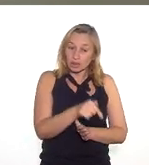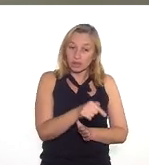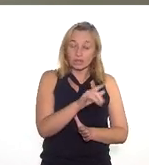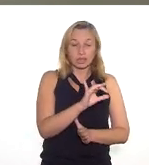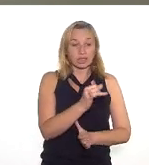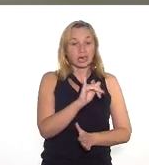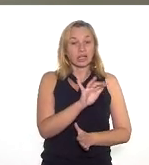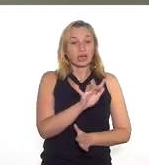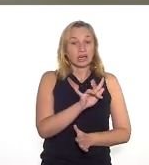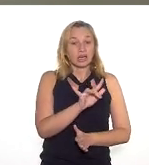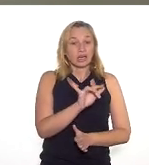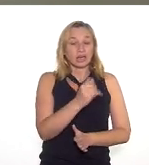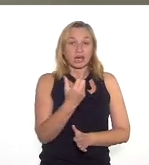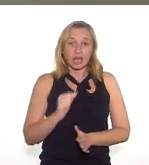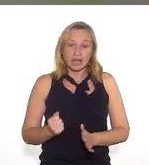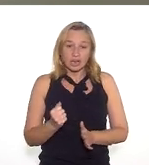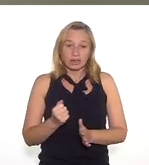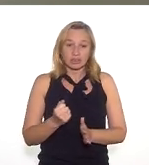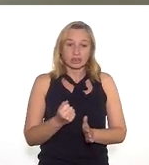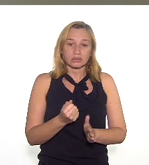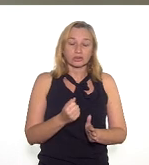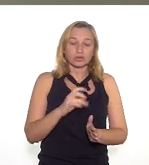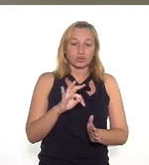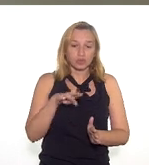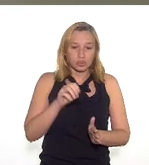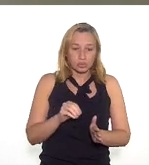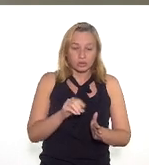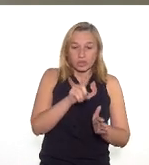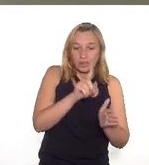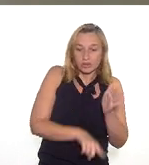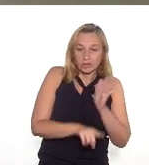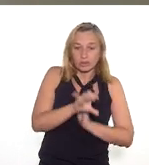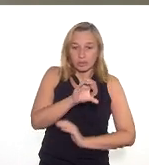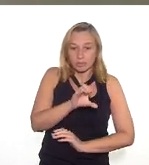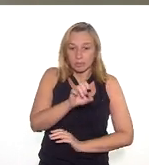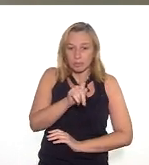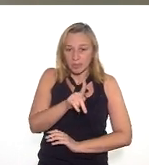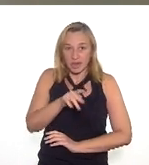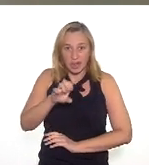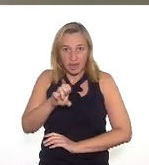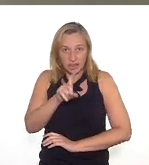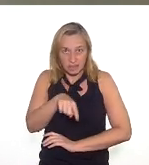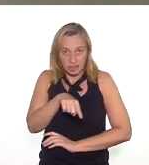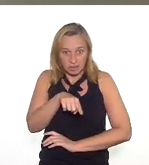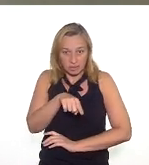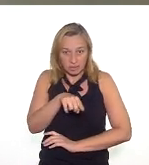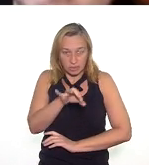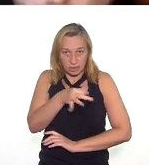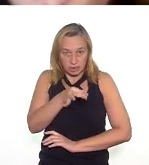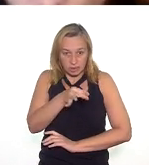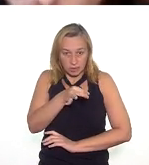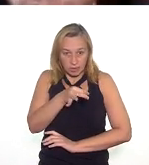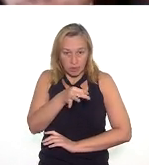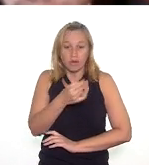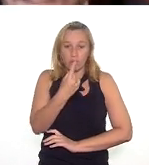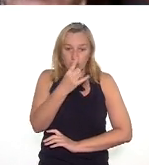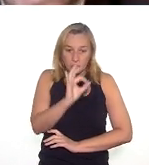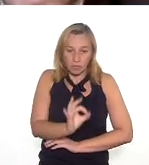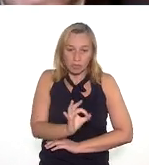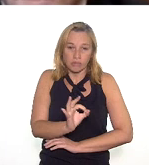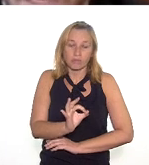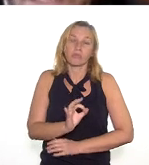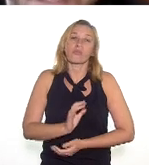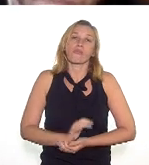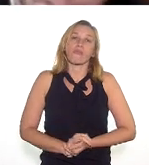Fundão, é deduzido da PE, certo? É deduzido 1% da receita